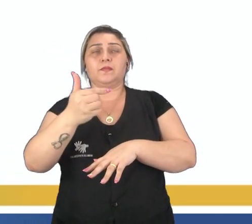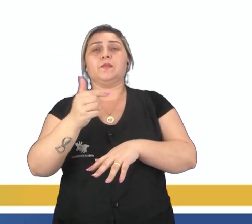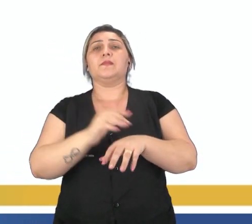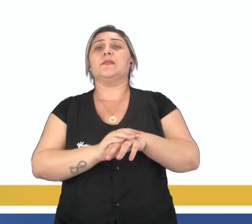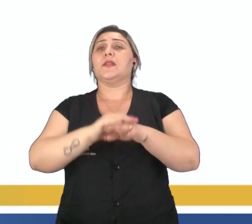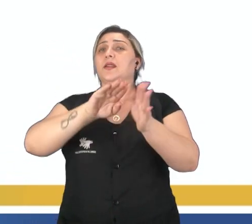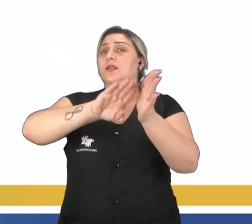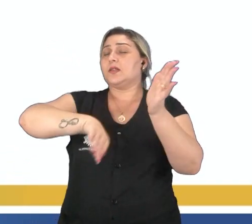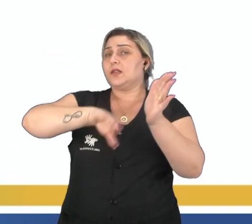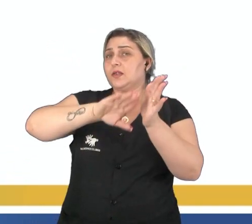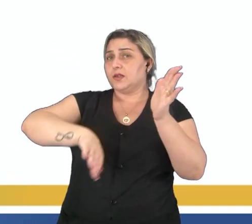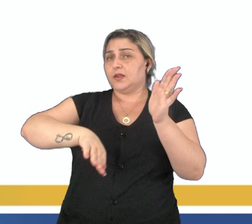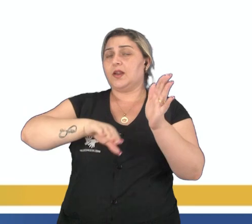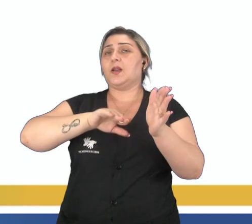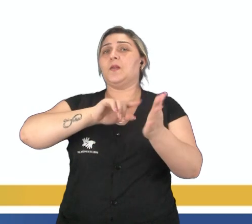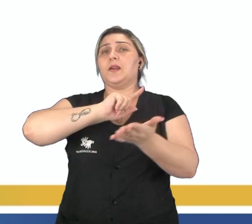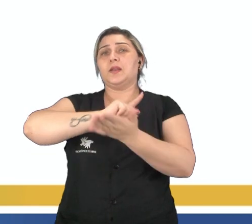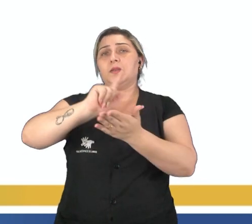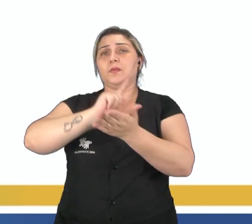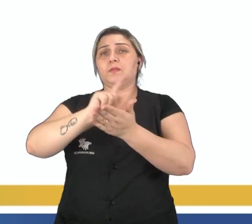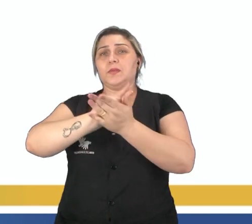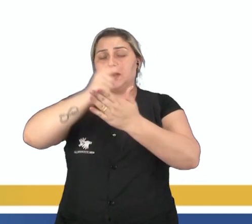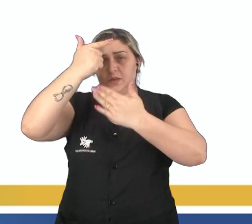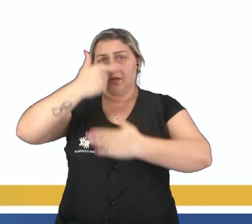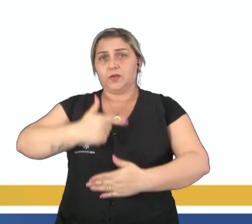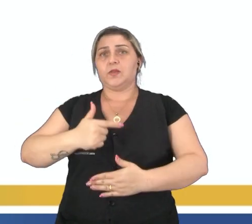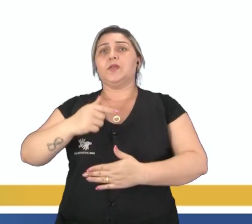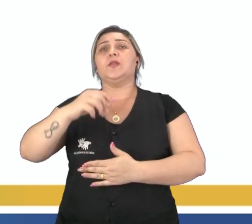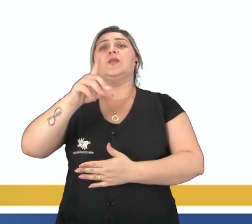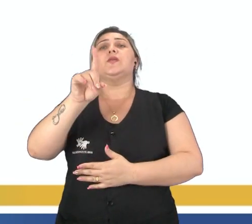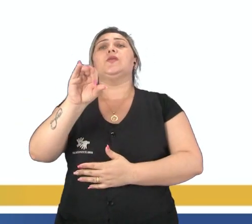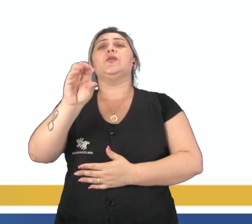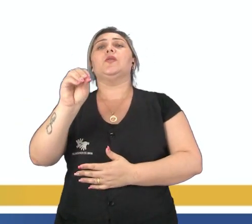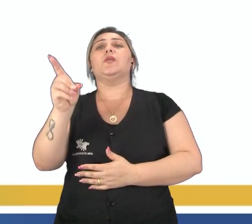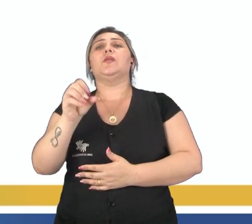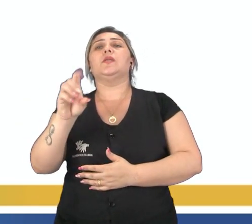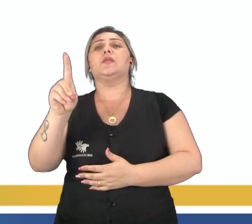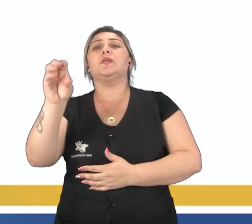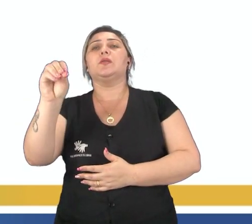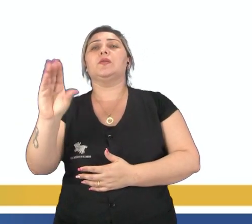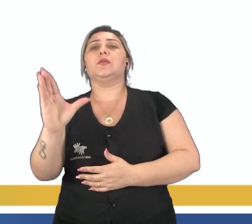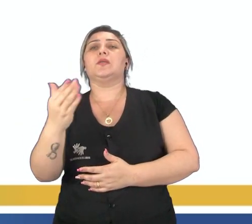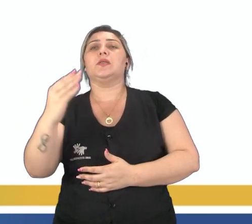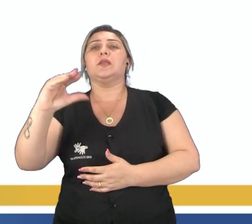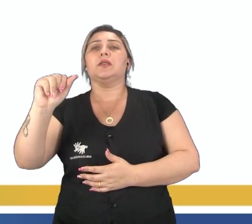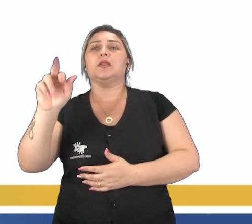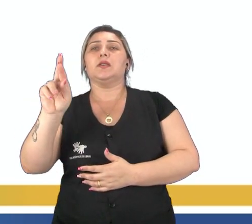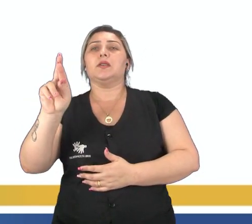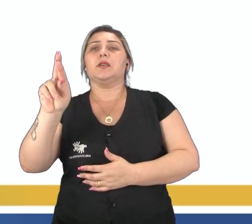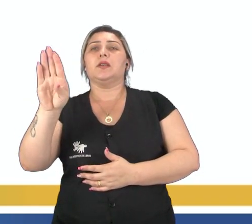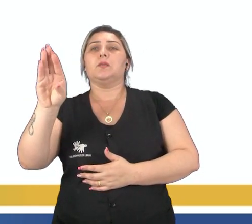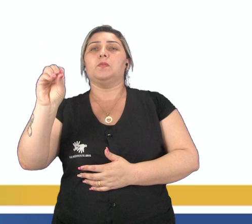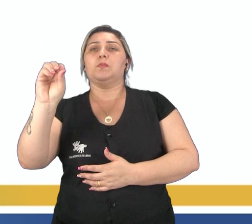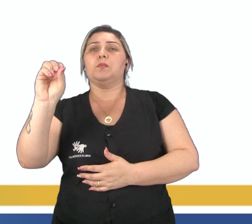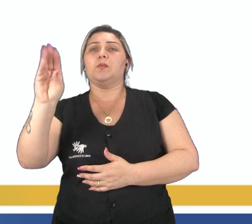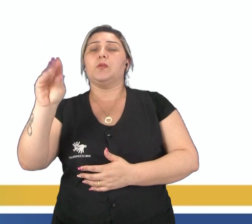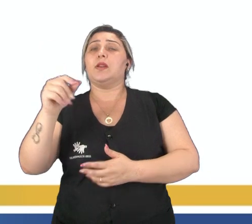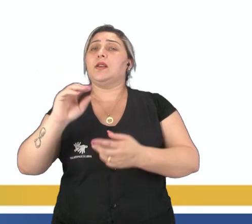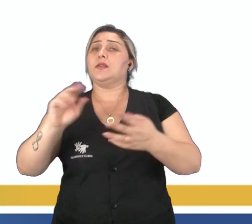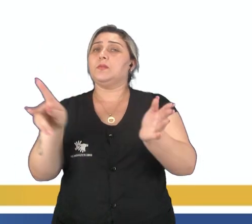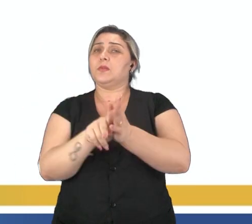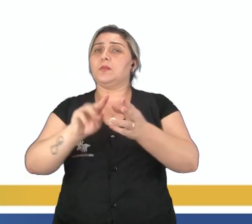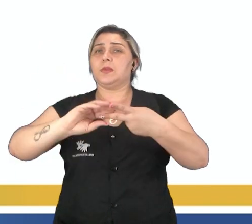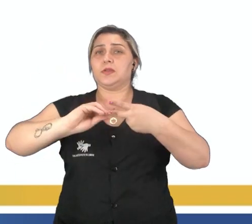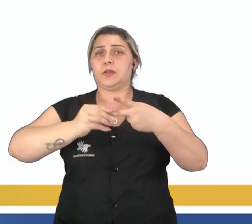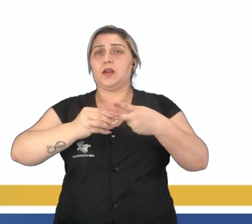para retirar, para fazer uma limpeza no nosso corpo do dióxido de carbono, que vai ser produzido pelas nossas próprias células. Então a gente tem que